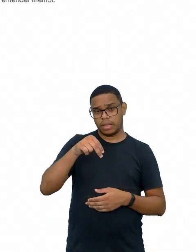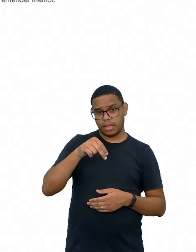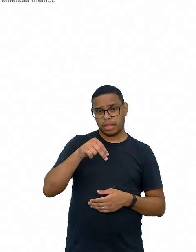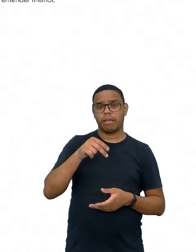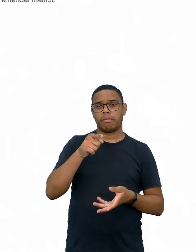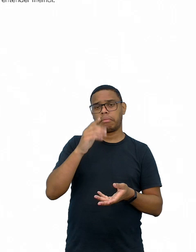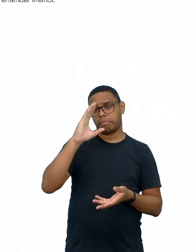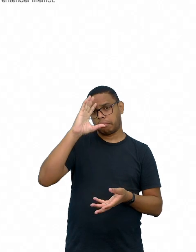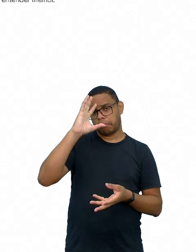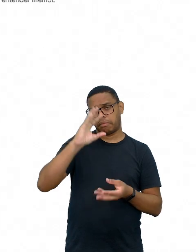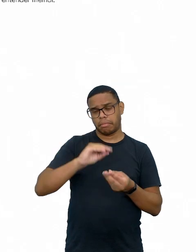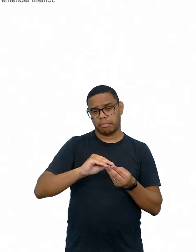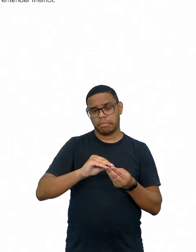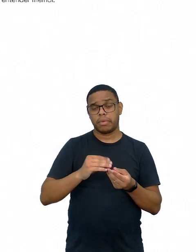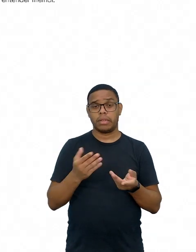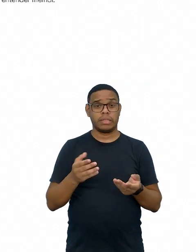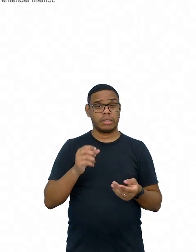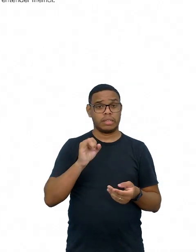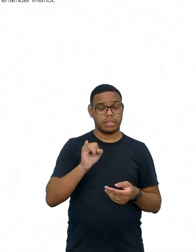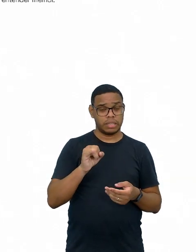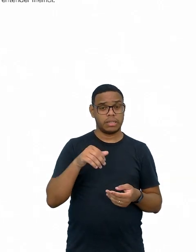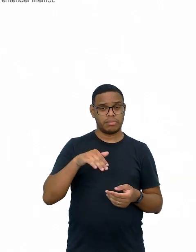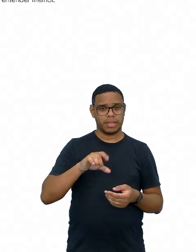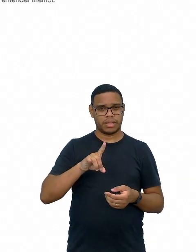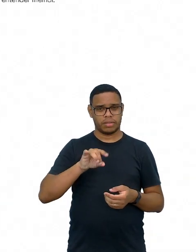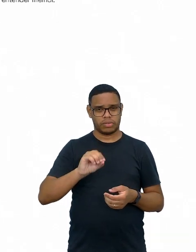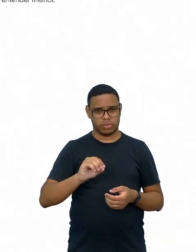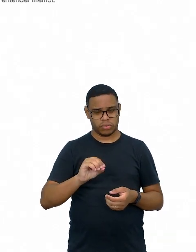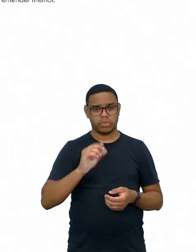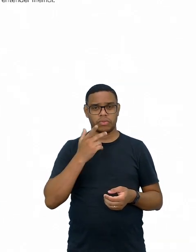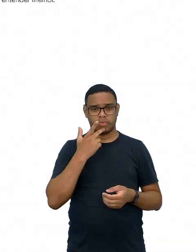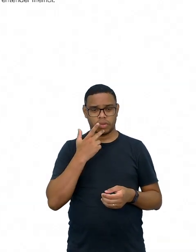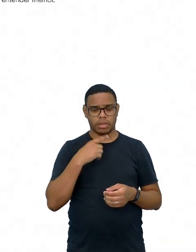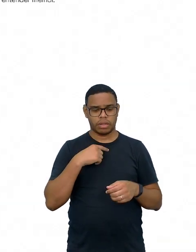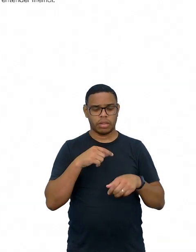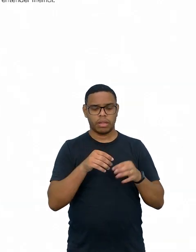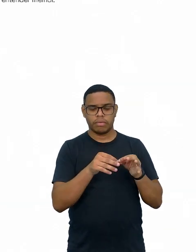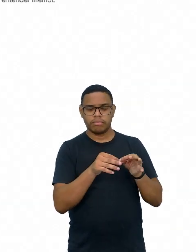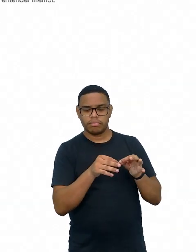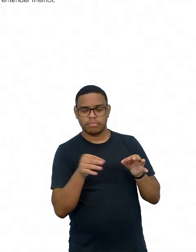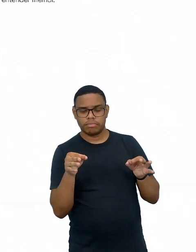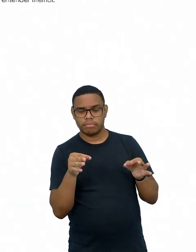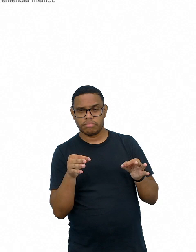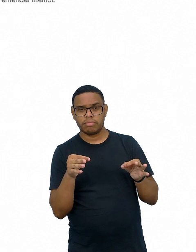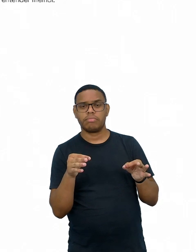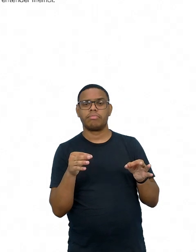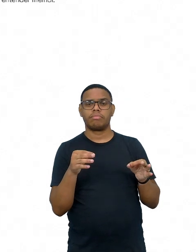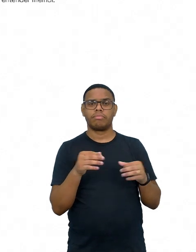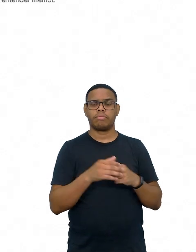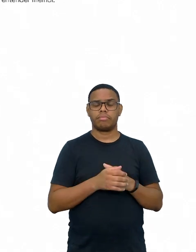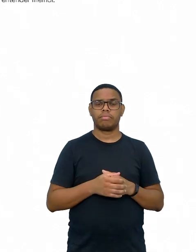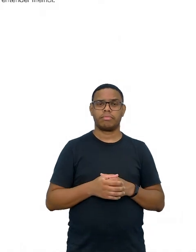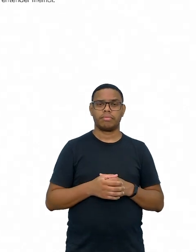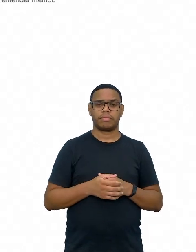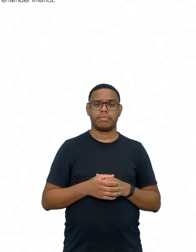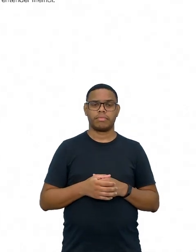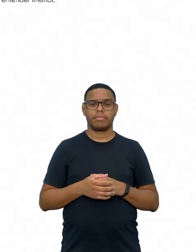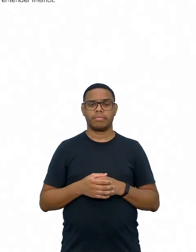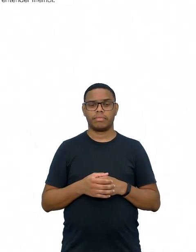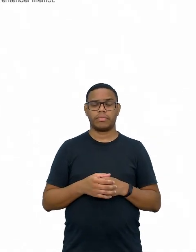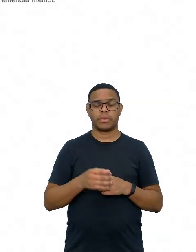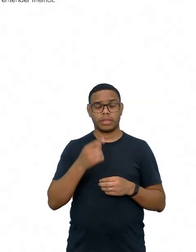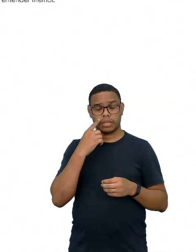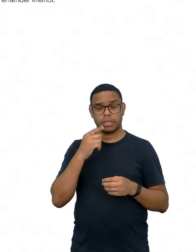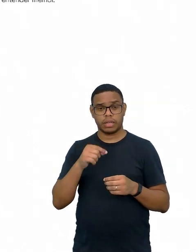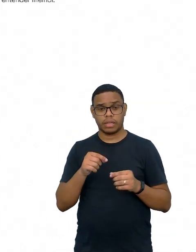disse. Se ponto médio fala que a distância entre ele e o vértice,